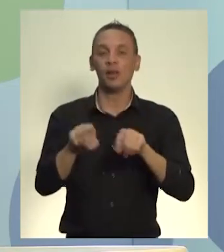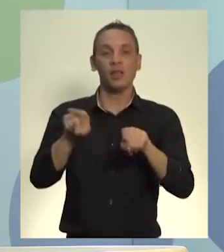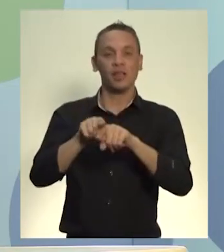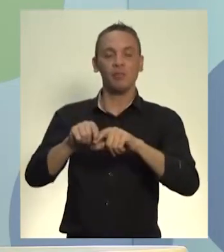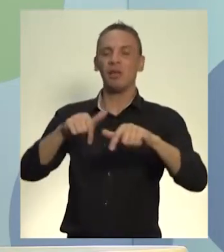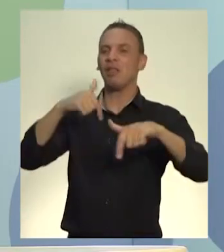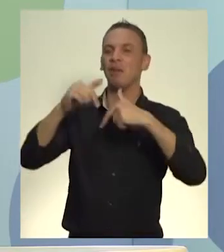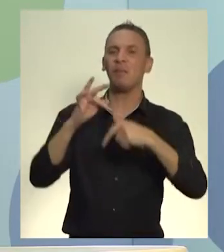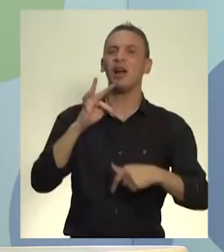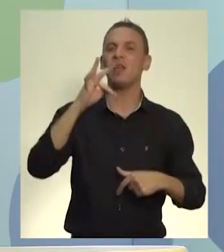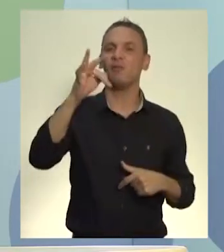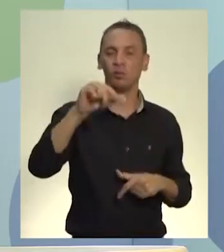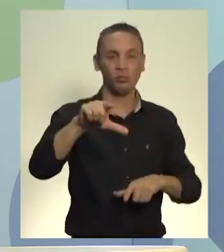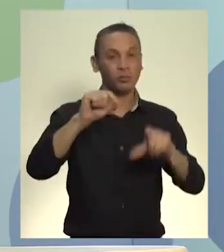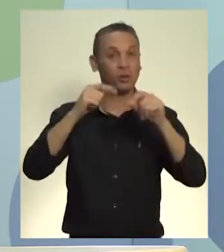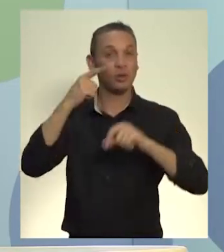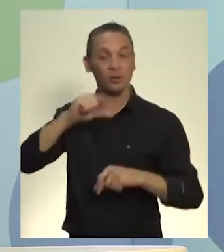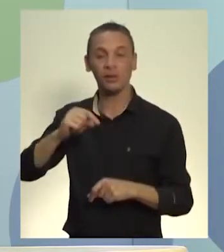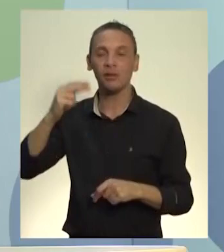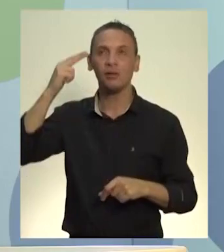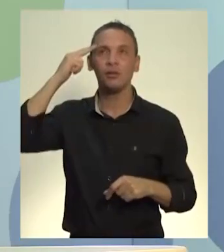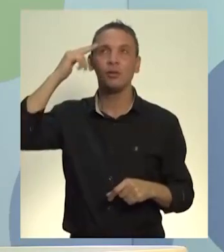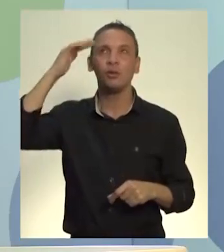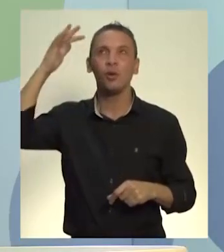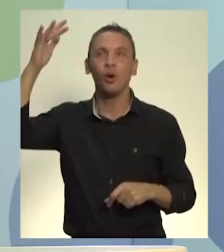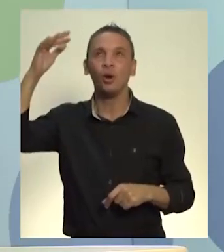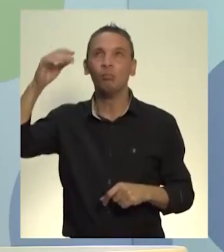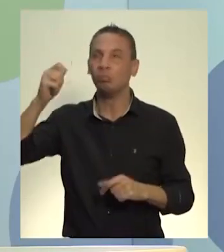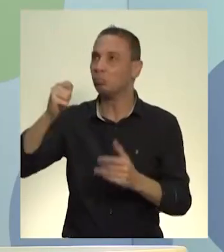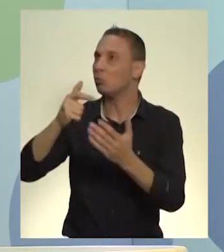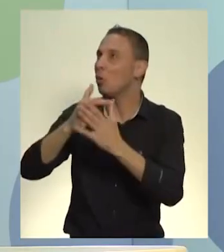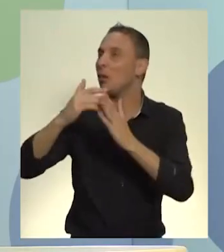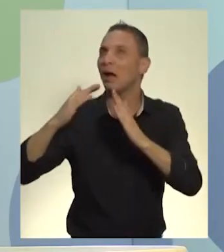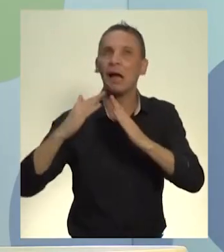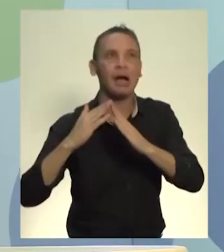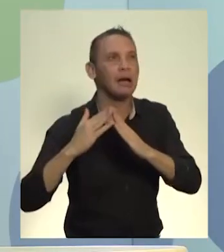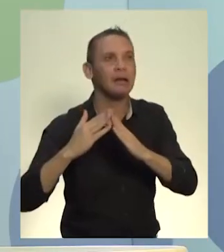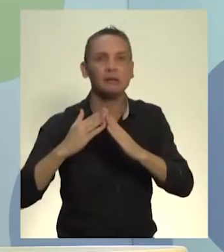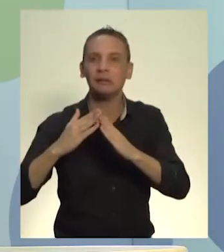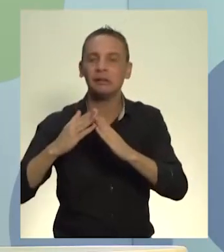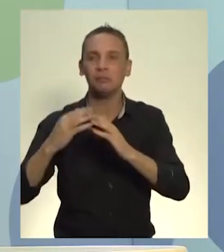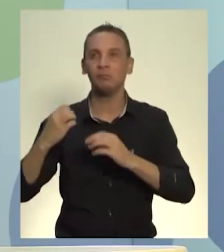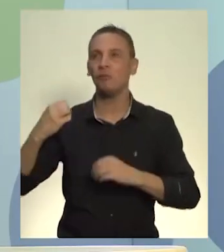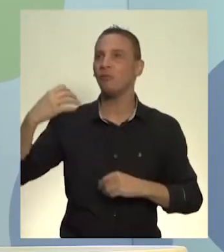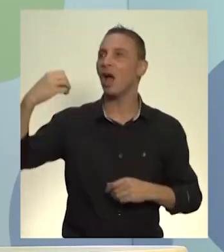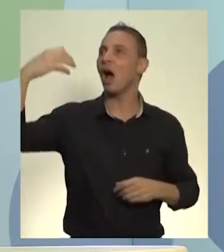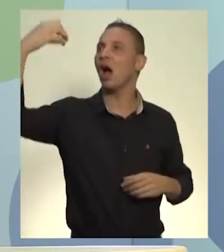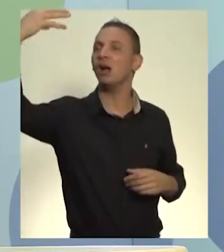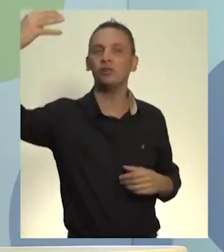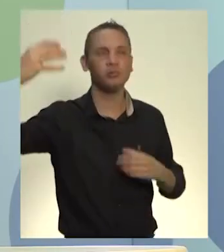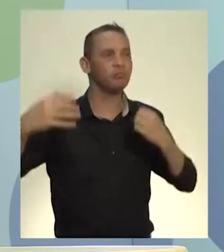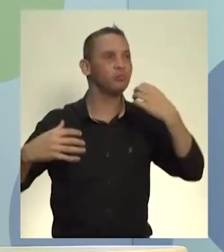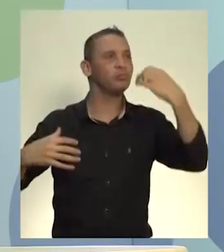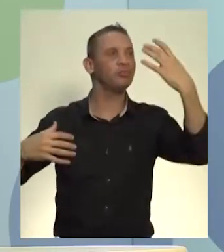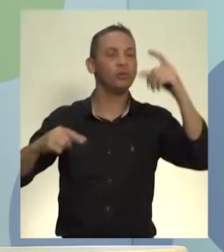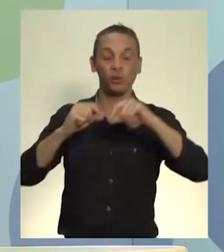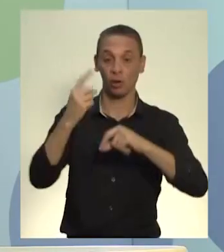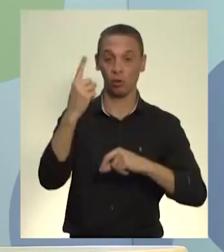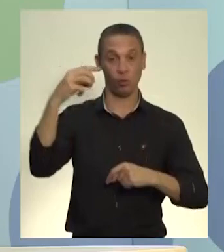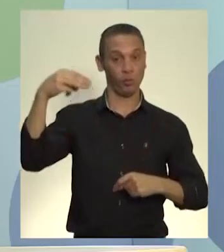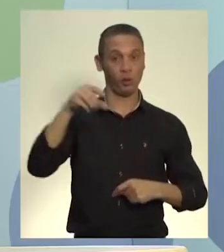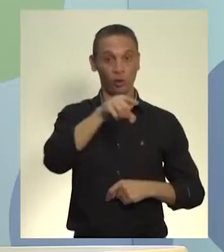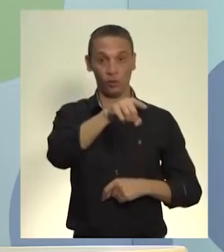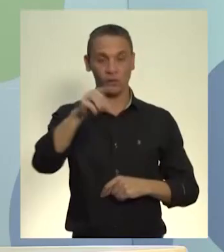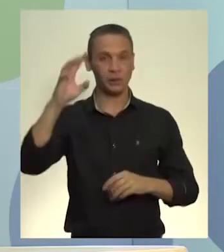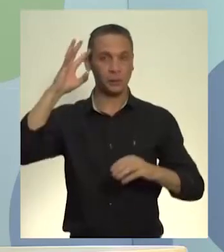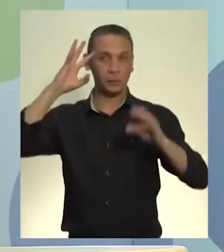carreira, inclusive de alguns sonhos, como comprar uma casa, ou fazer uma viagem, tá? Vou deixar um minutinho na